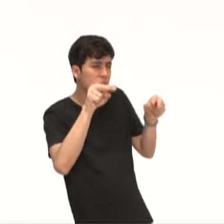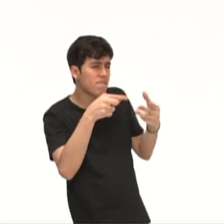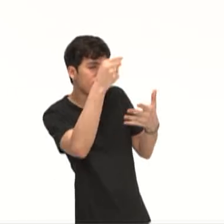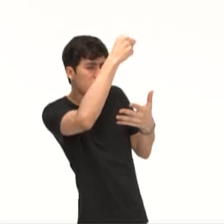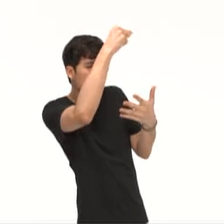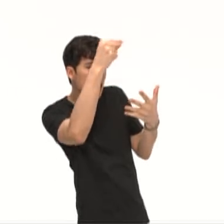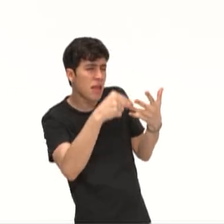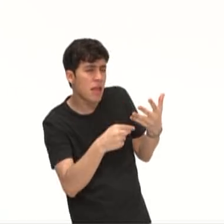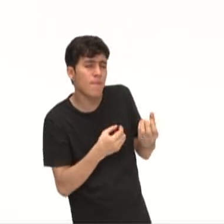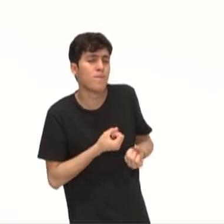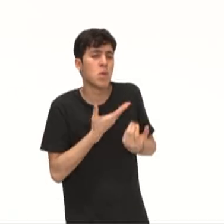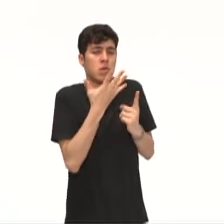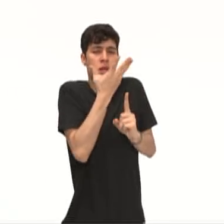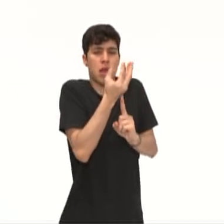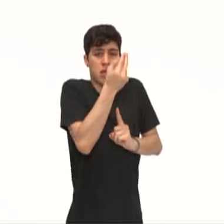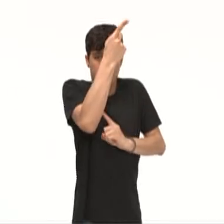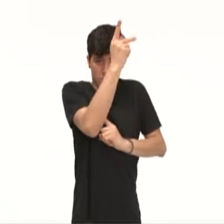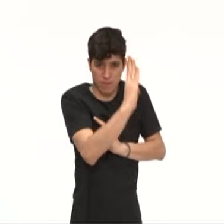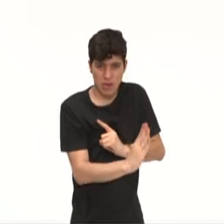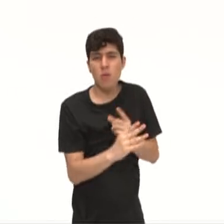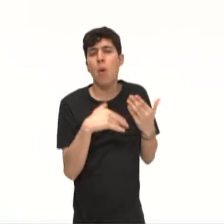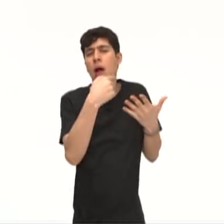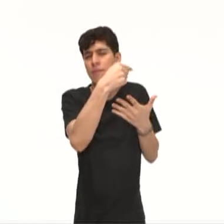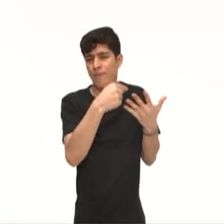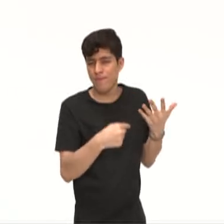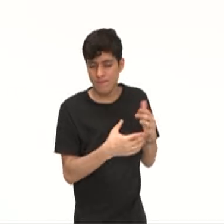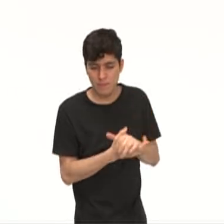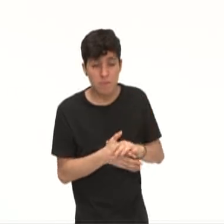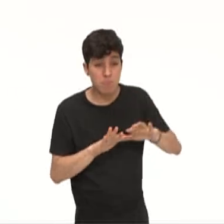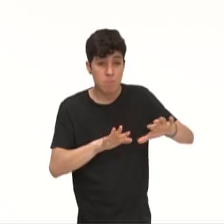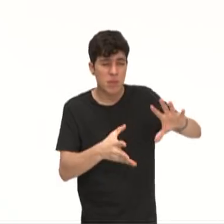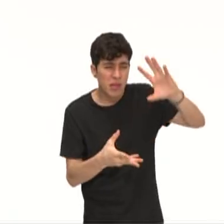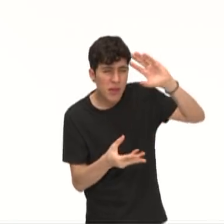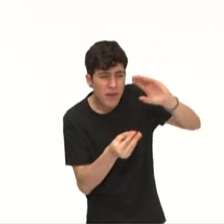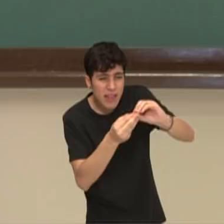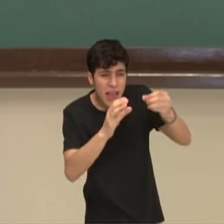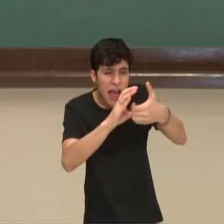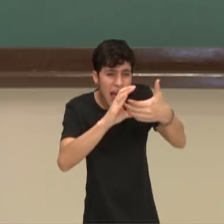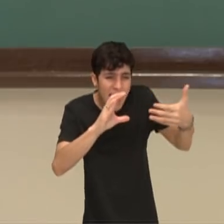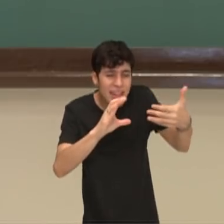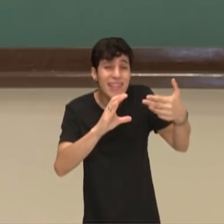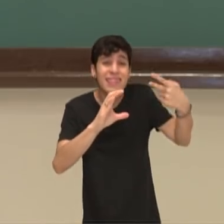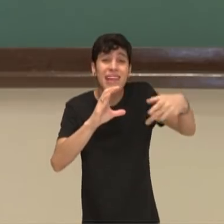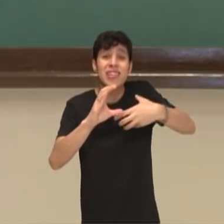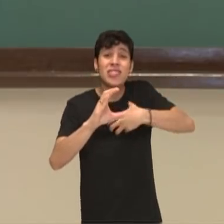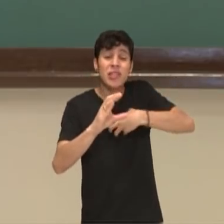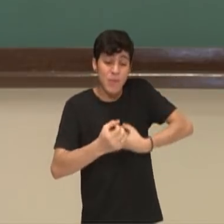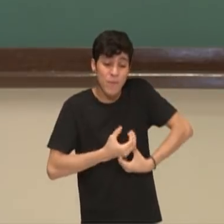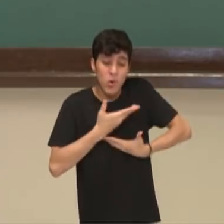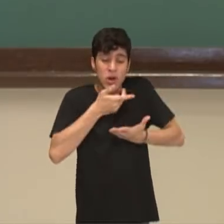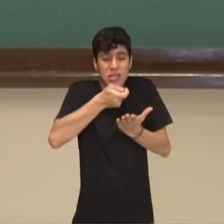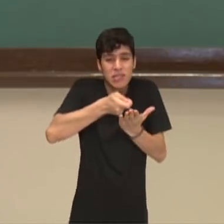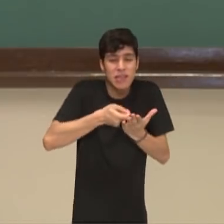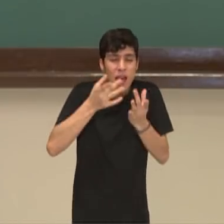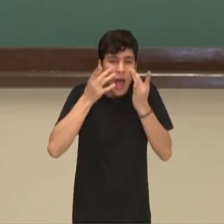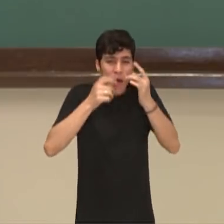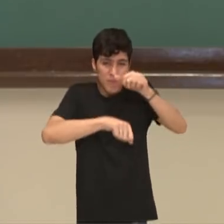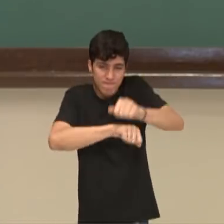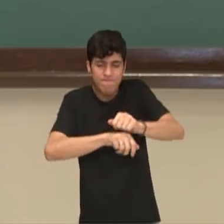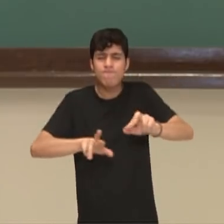do Brasil na metade do século XX e compreendemos as características da poesia concreta. Espero que tenham aprendido